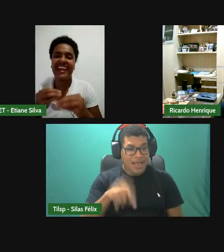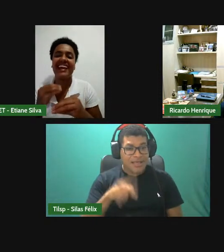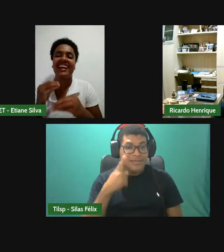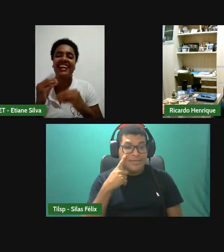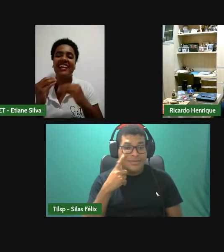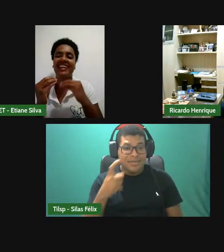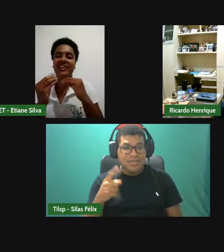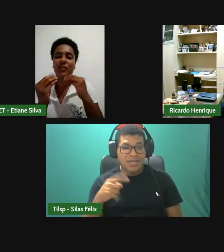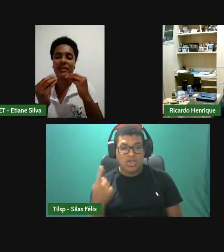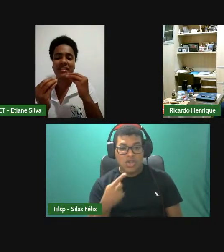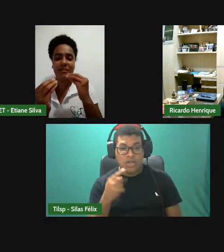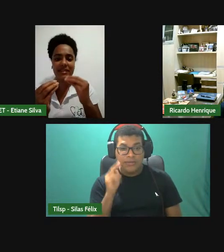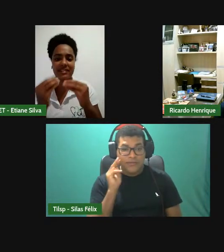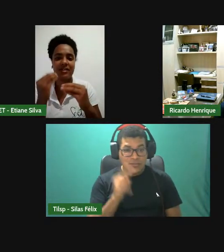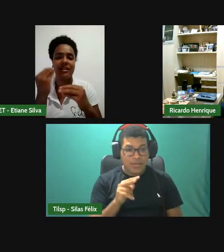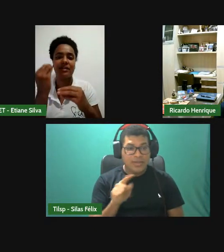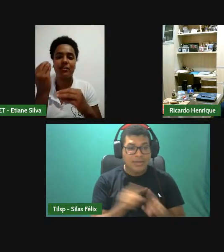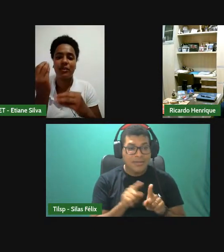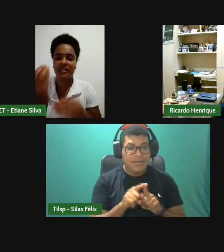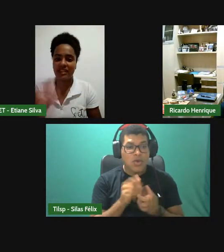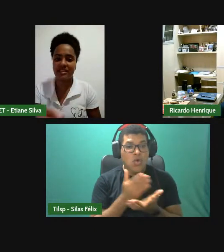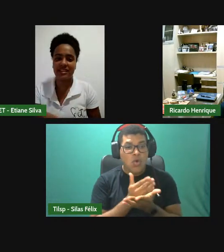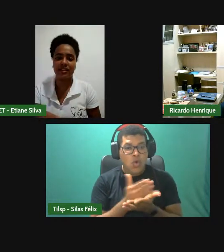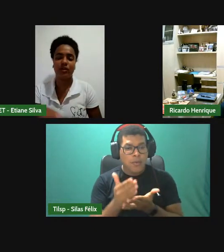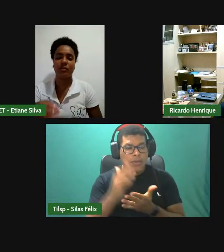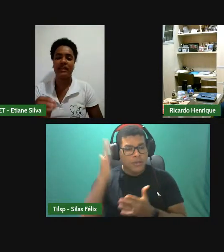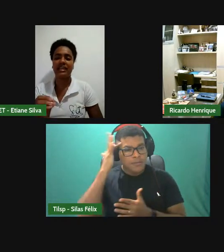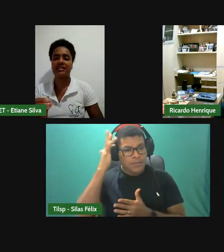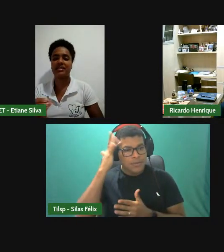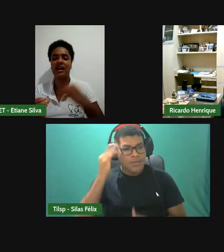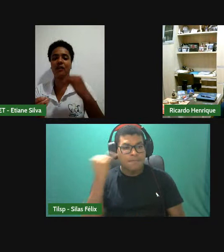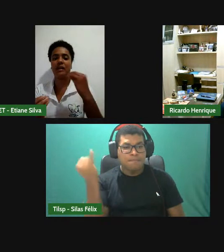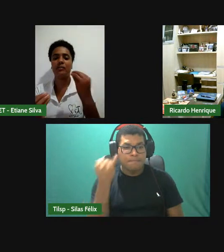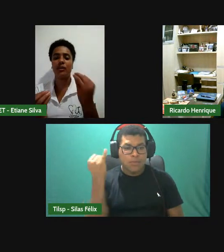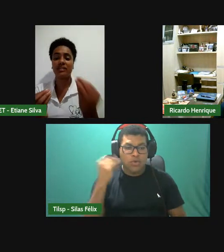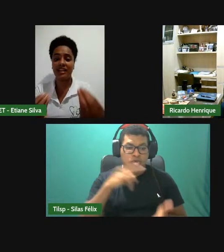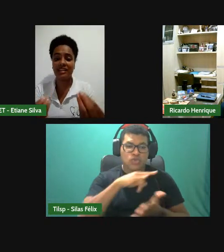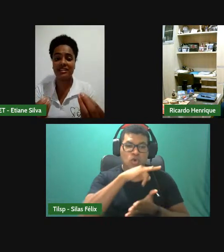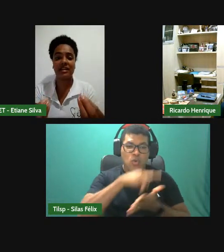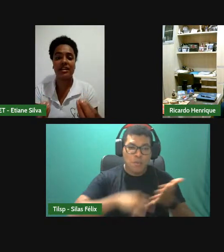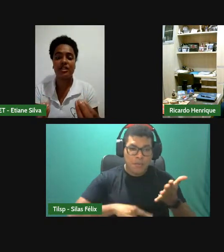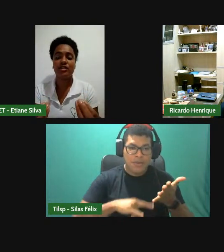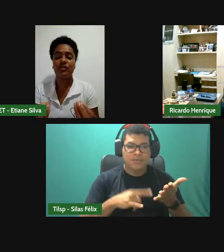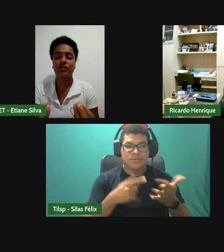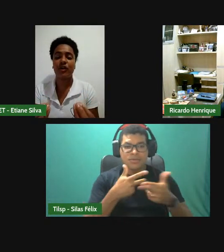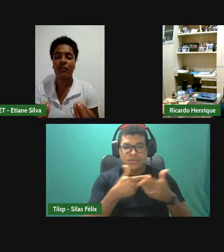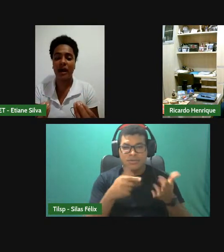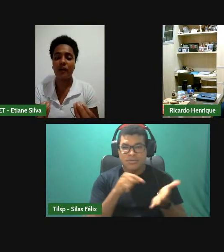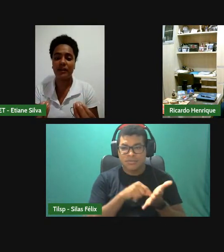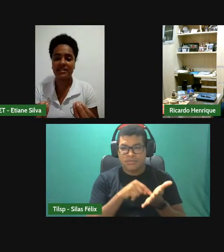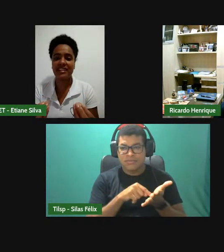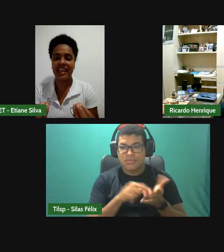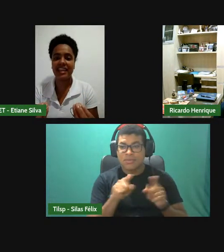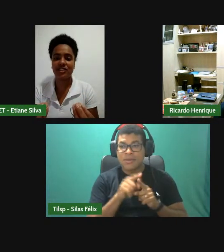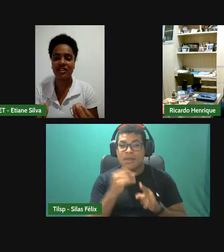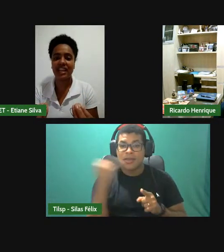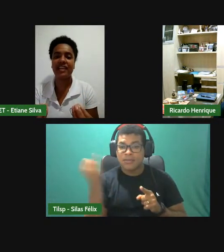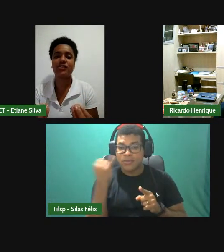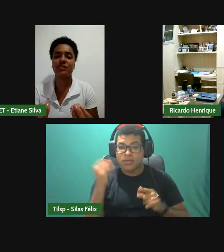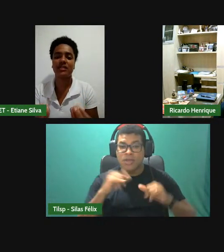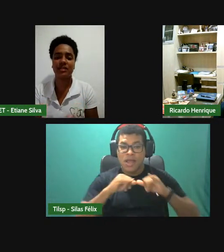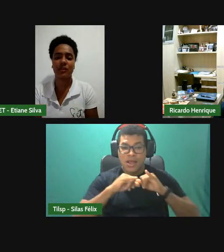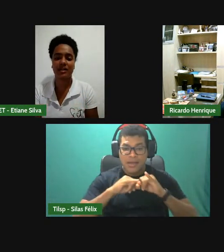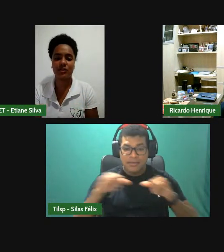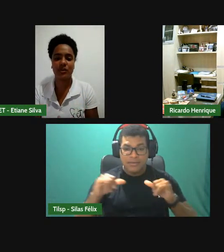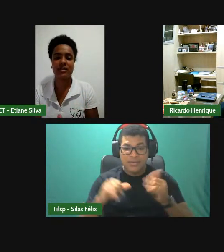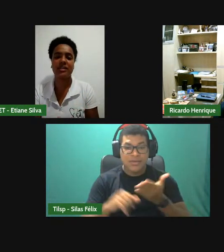né? E começar a pensar, olha, a importância da documentação, a importância de informar o paciente, né,